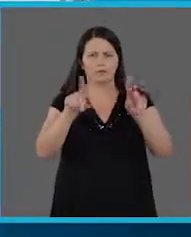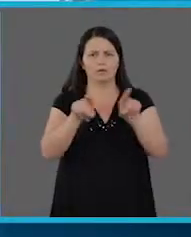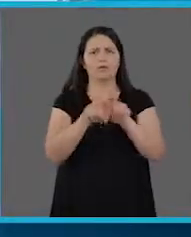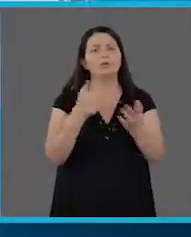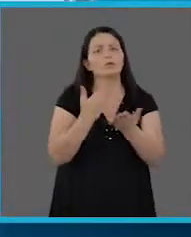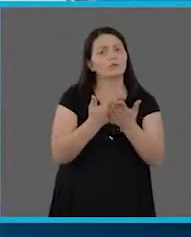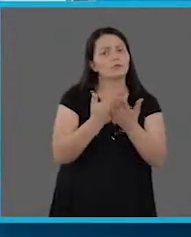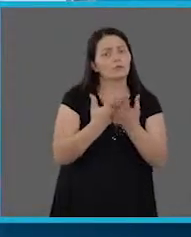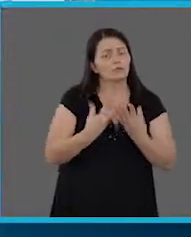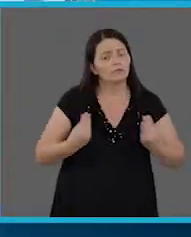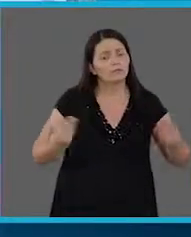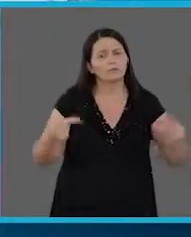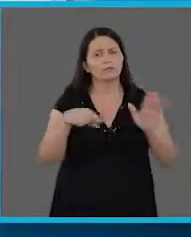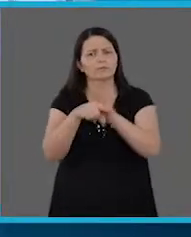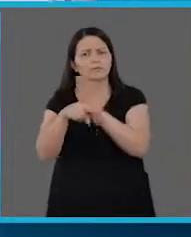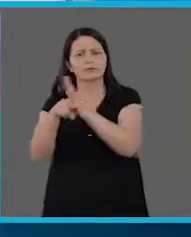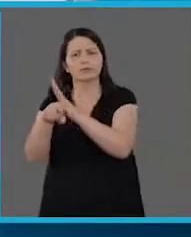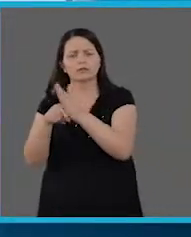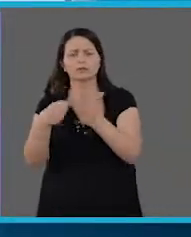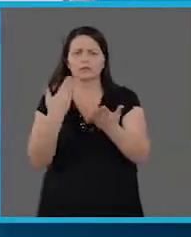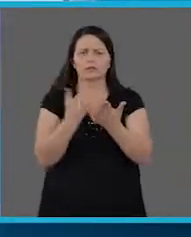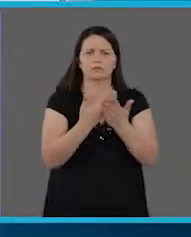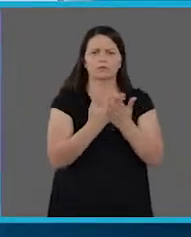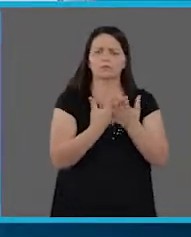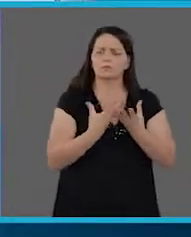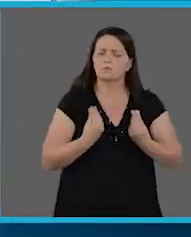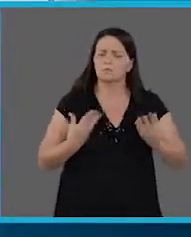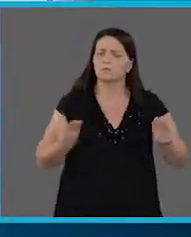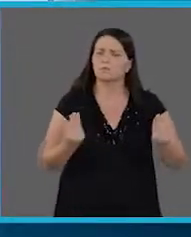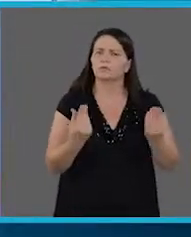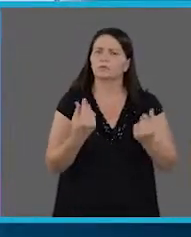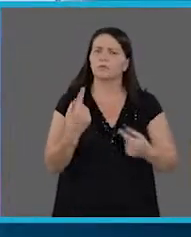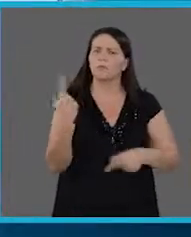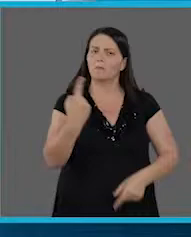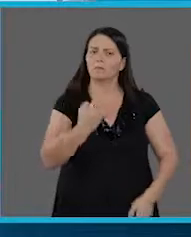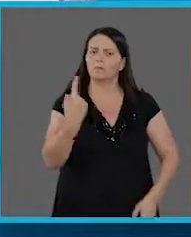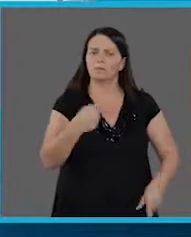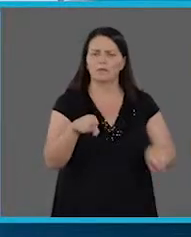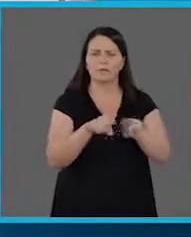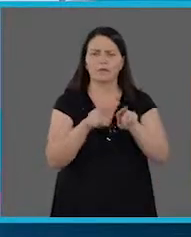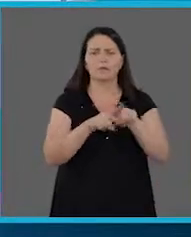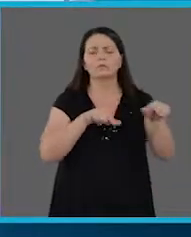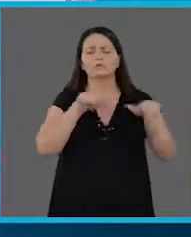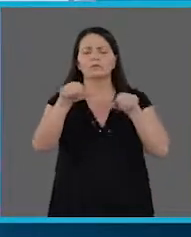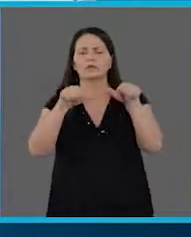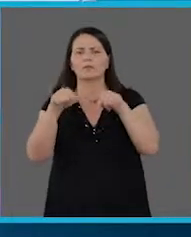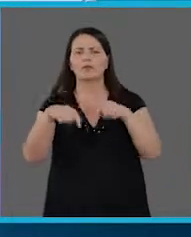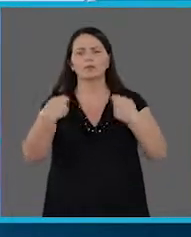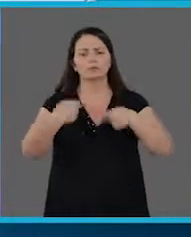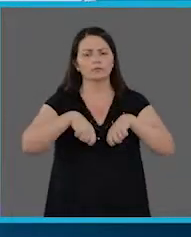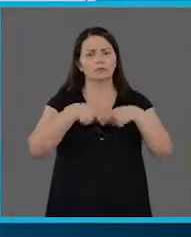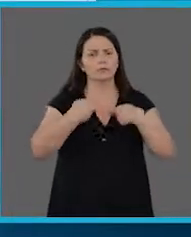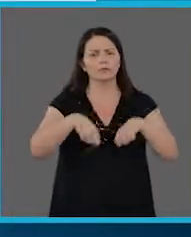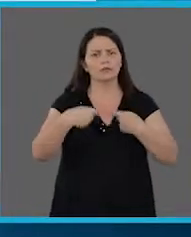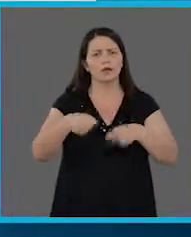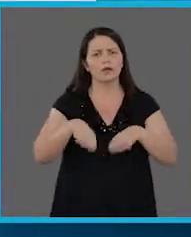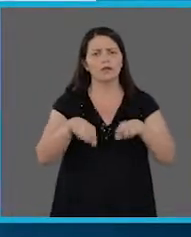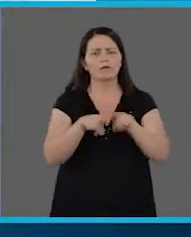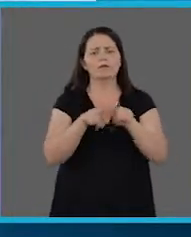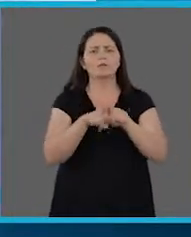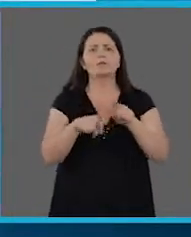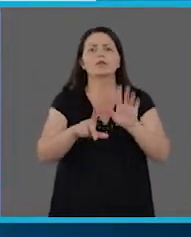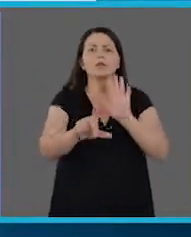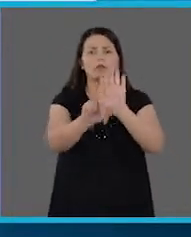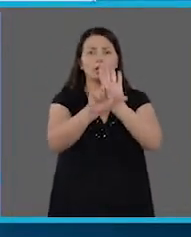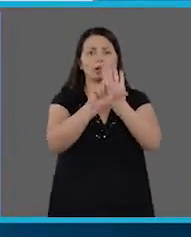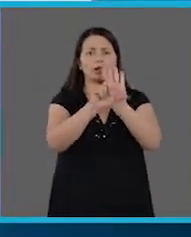Então eu estudei muito. Estudei primeiramente a adequação do meu negócio, o que eu precisava para ter.